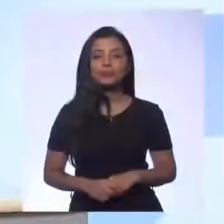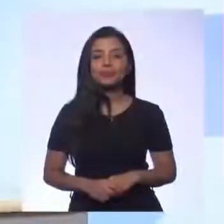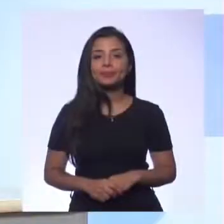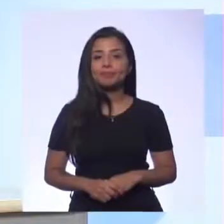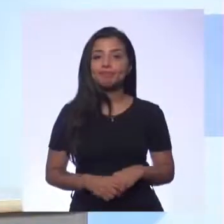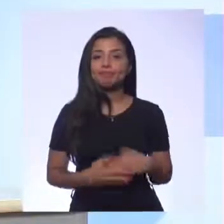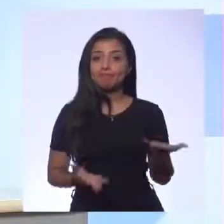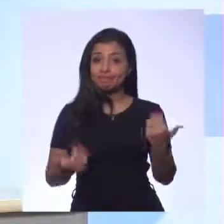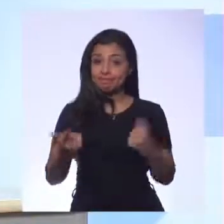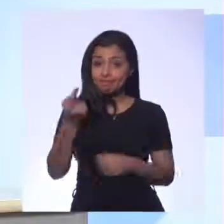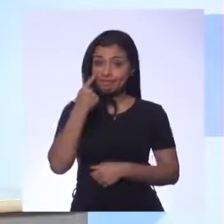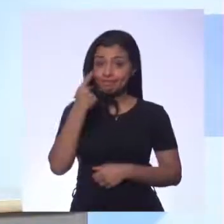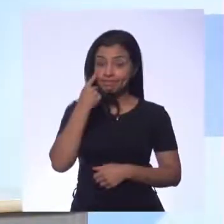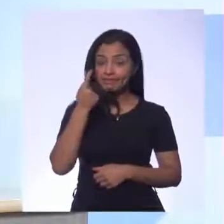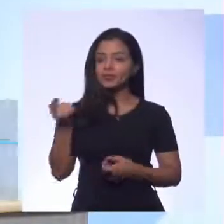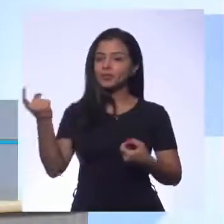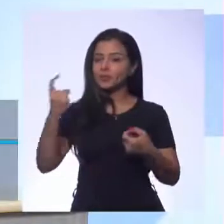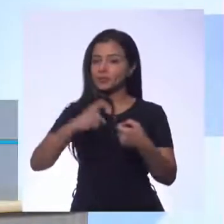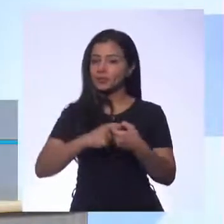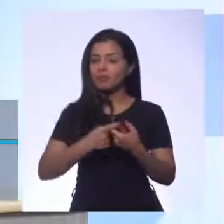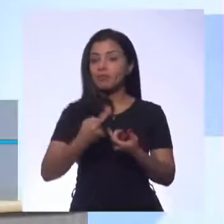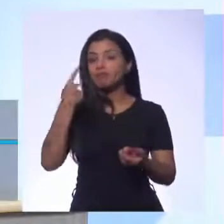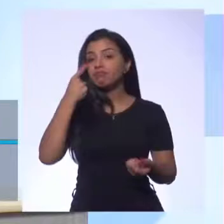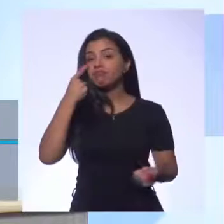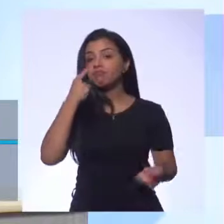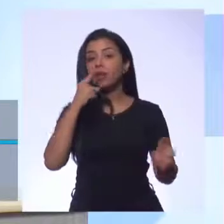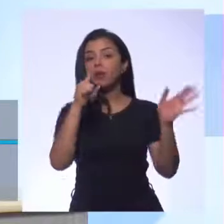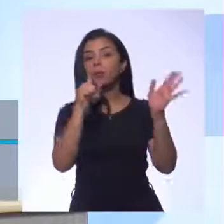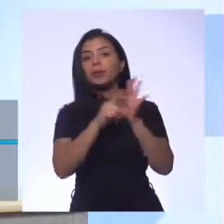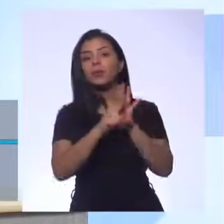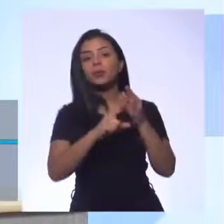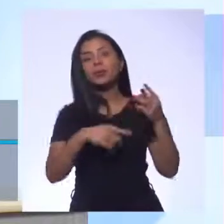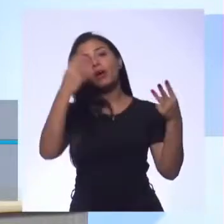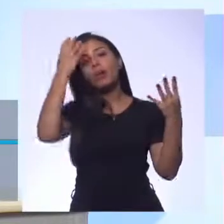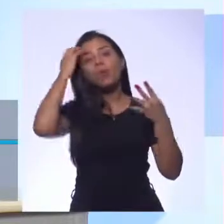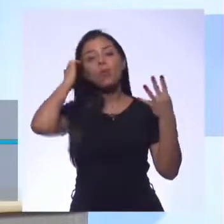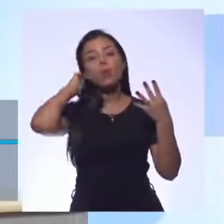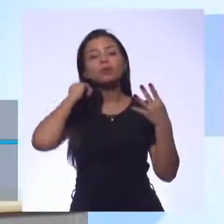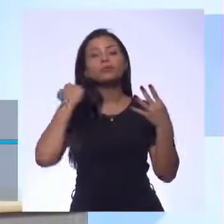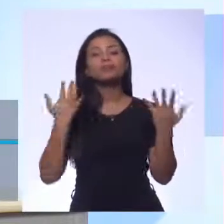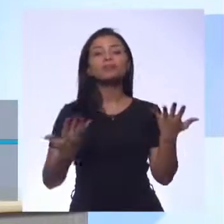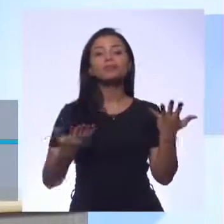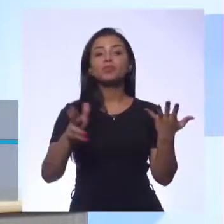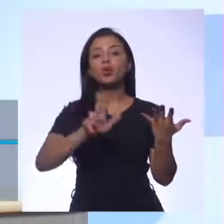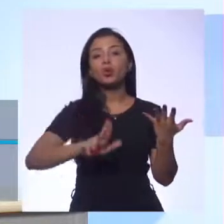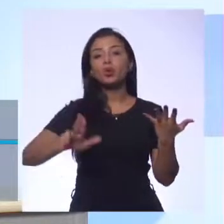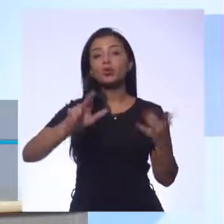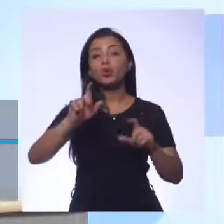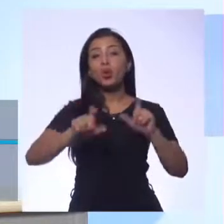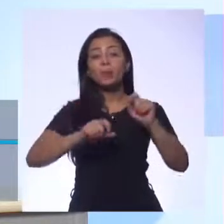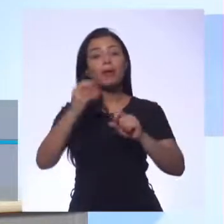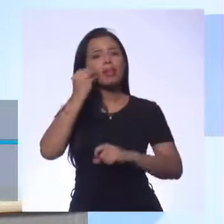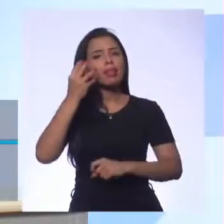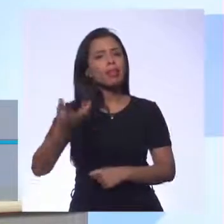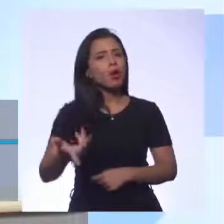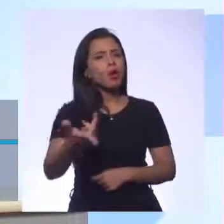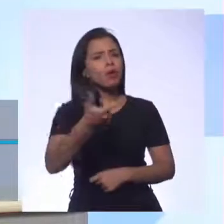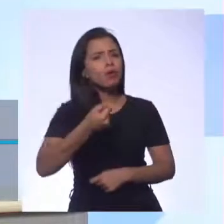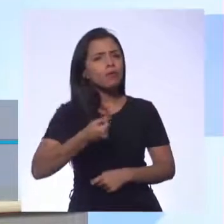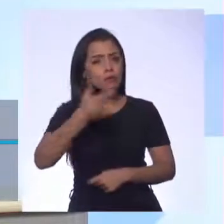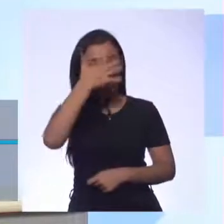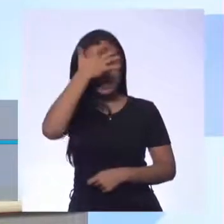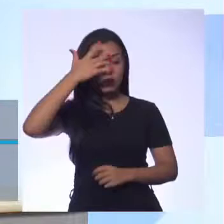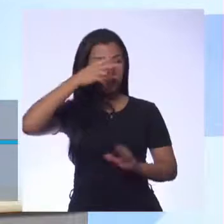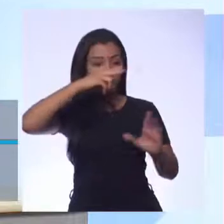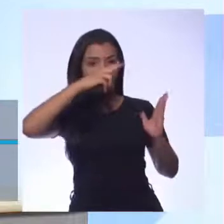Vamos lá, então. Voltando aqui para a pergunta 4, né? Então, quais recursos foram utilizados para convencer o leitor,